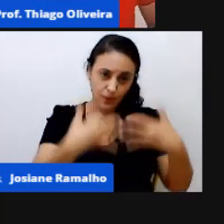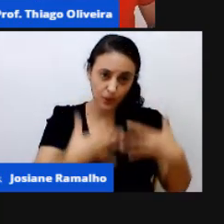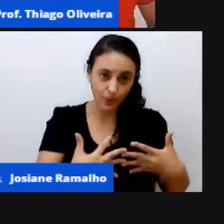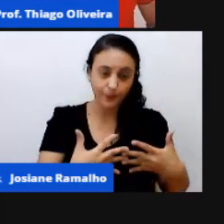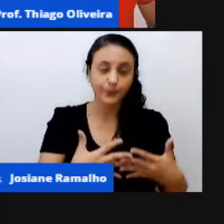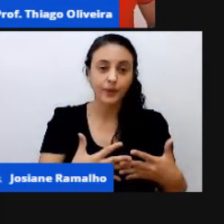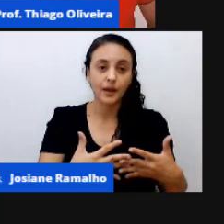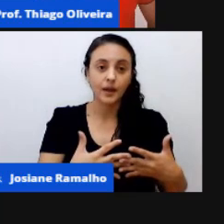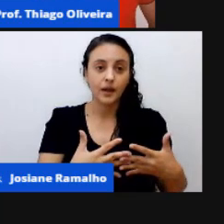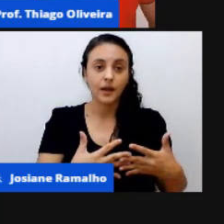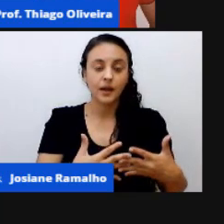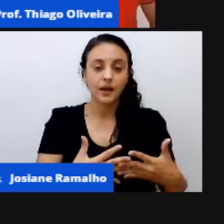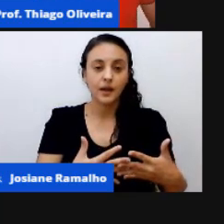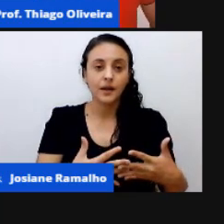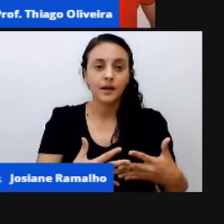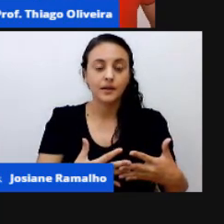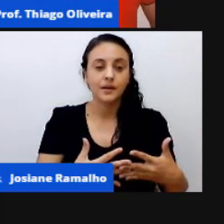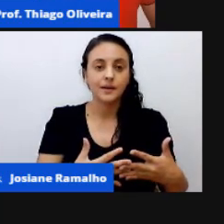a oportunidade para